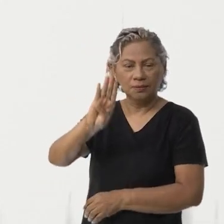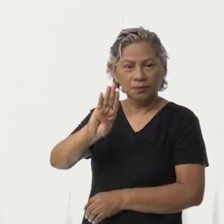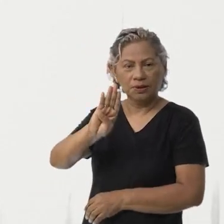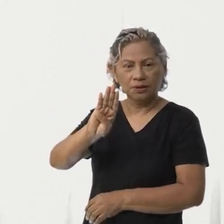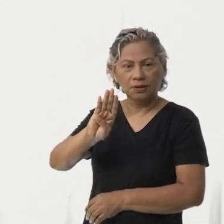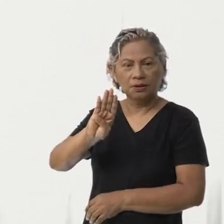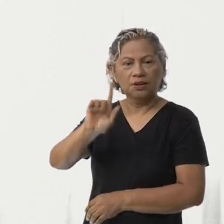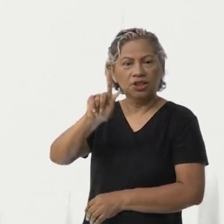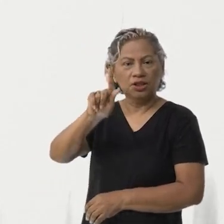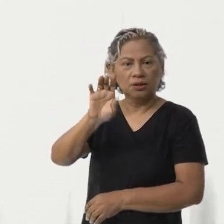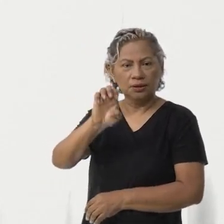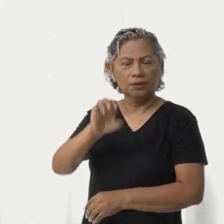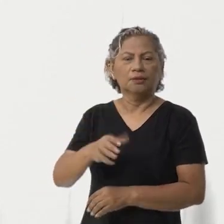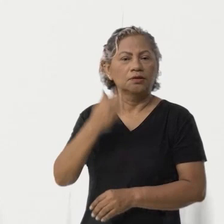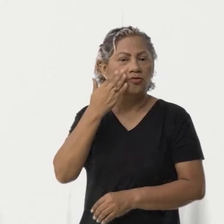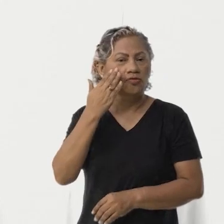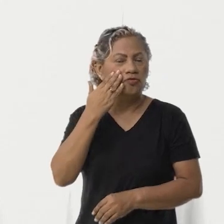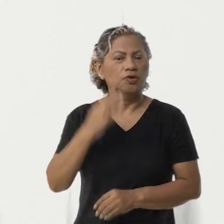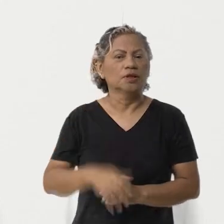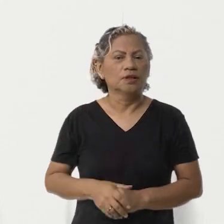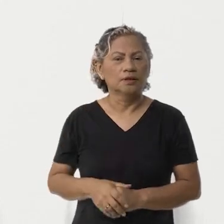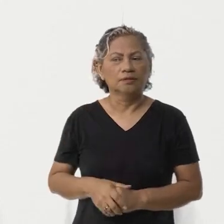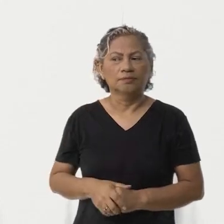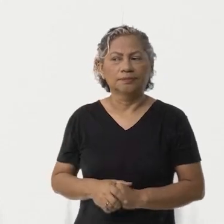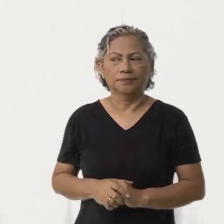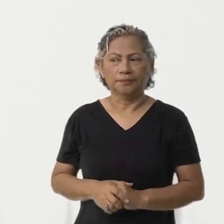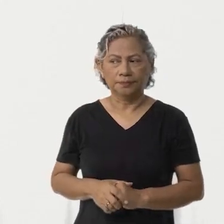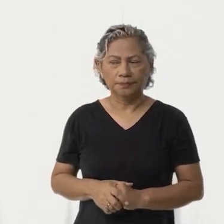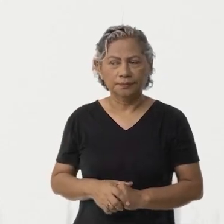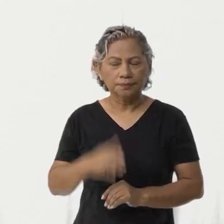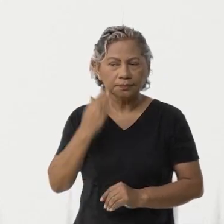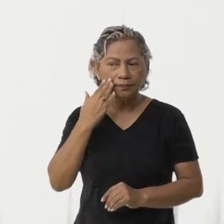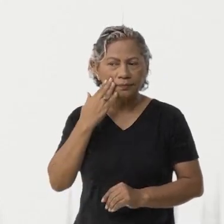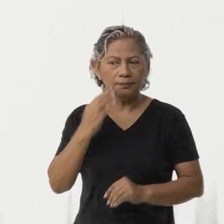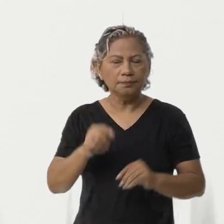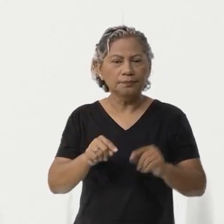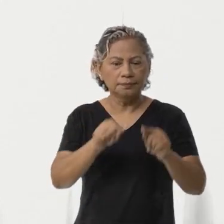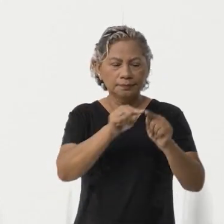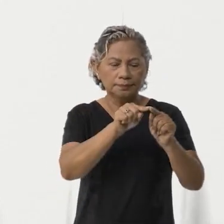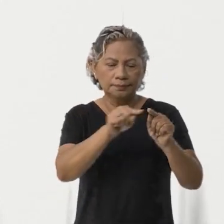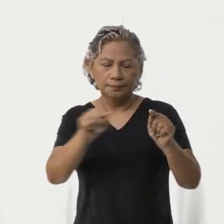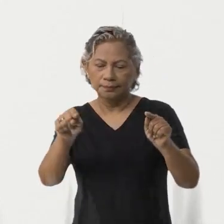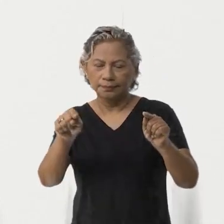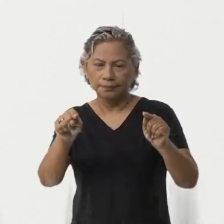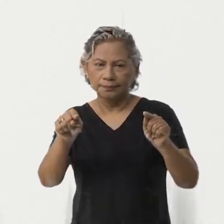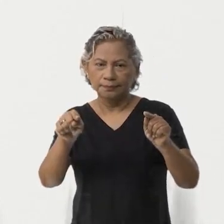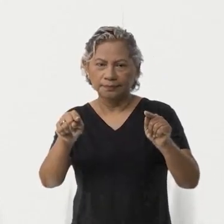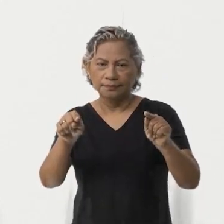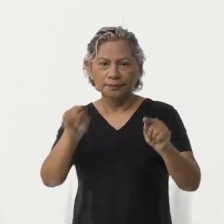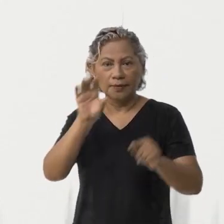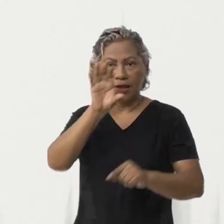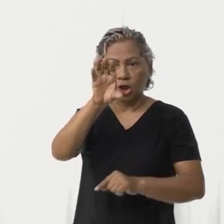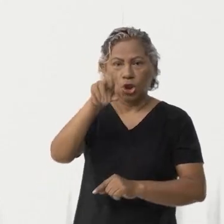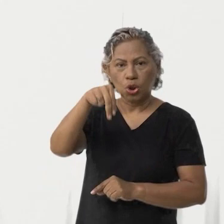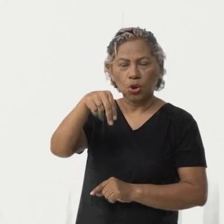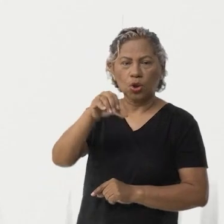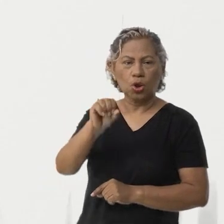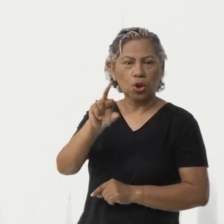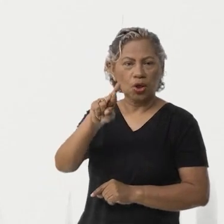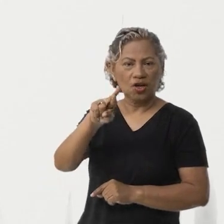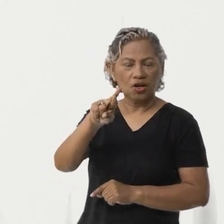a divisão do IBGE. E a gente vai ter aqui nessa linha que eu estou demarcando para vocês, aqui a